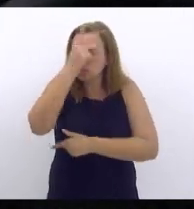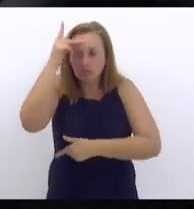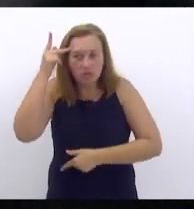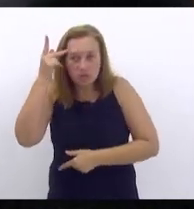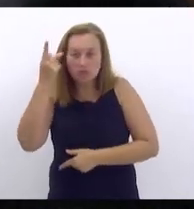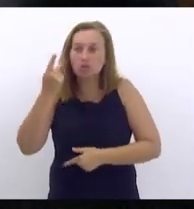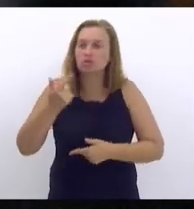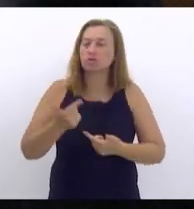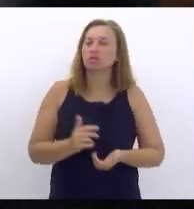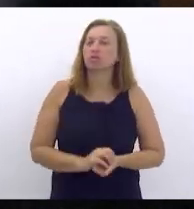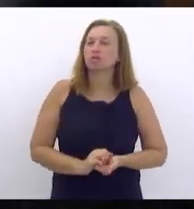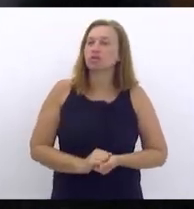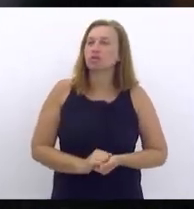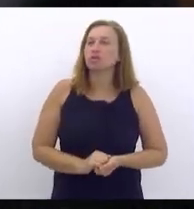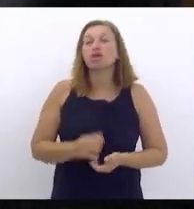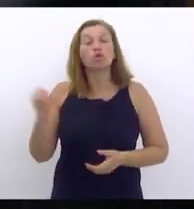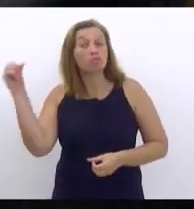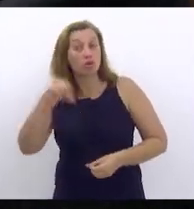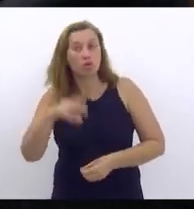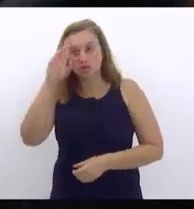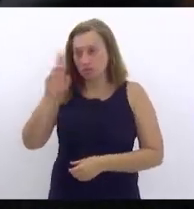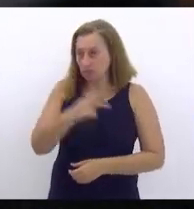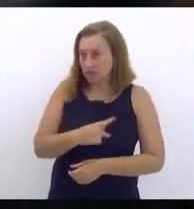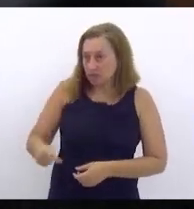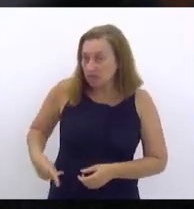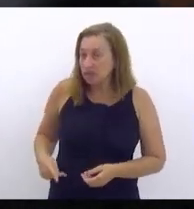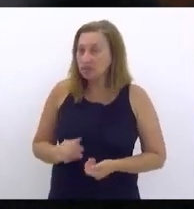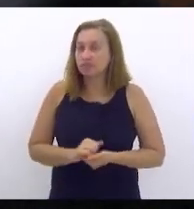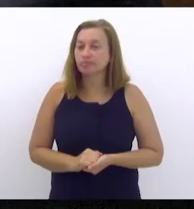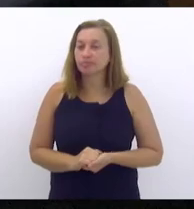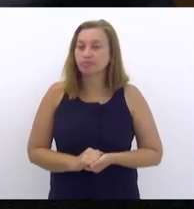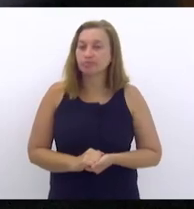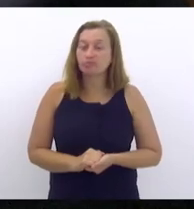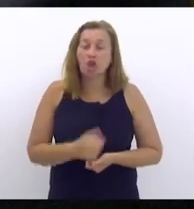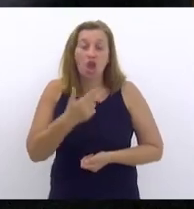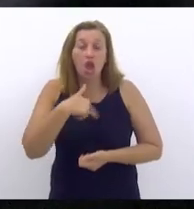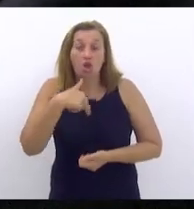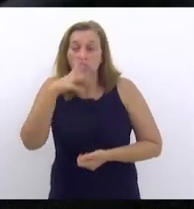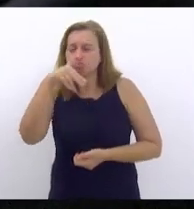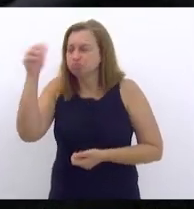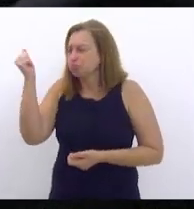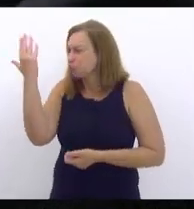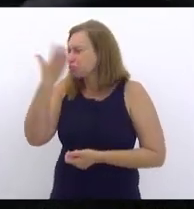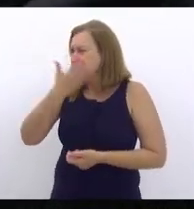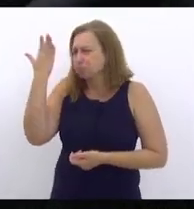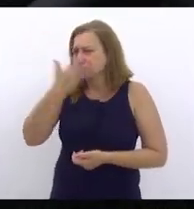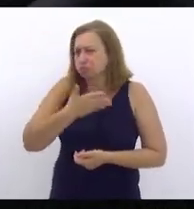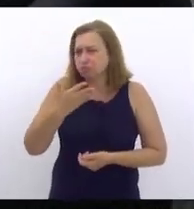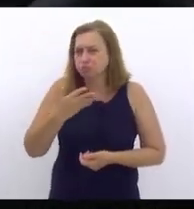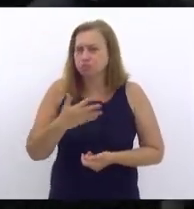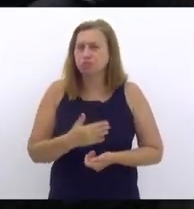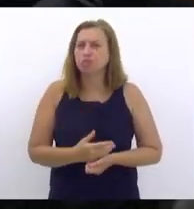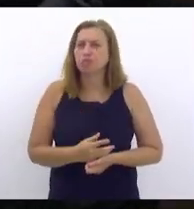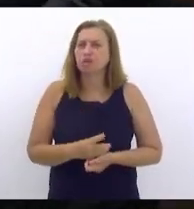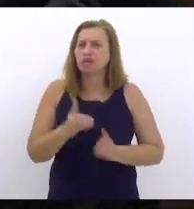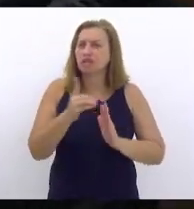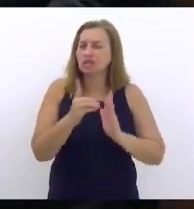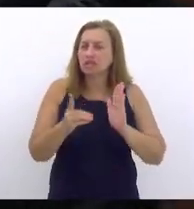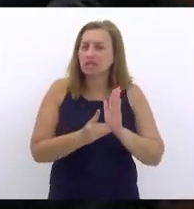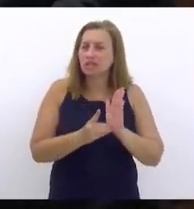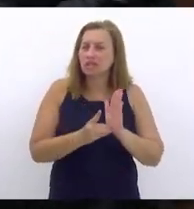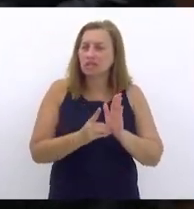trabalham na informalidade. E o pior, presidente, eu nunca vi o Detran, apreender